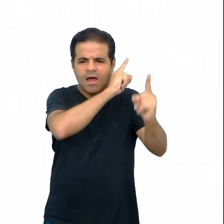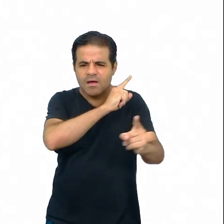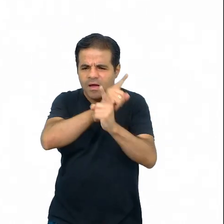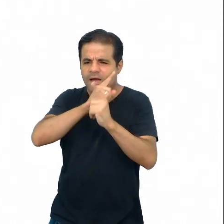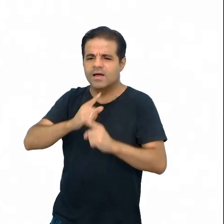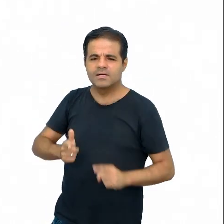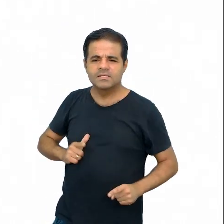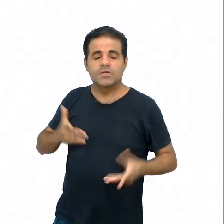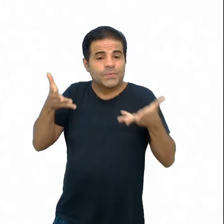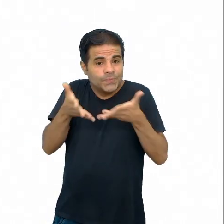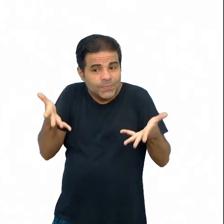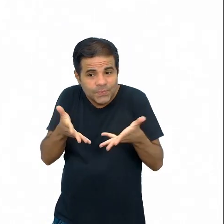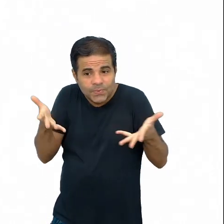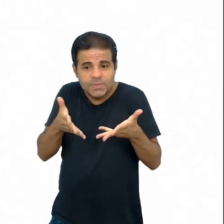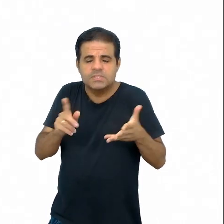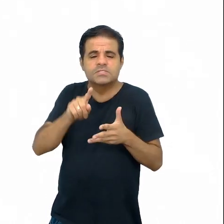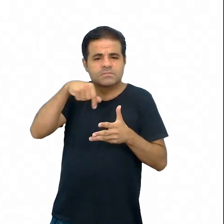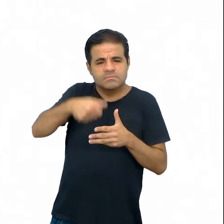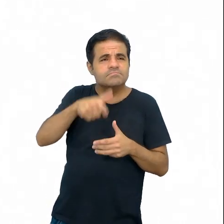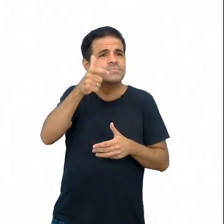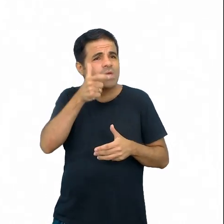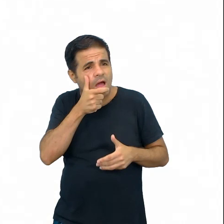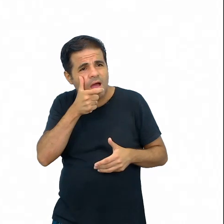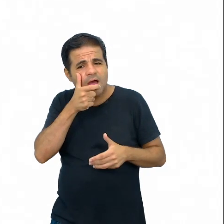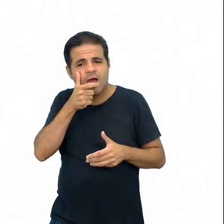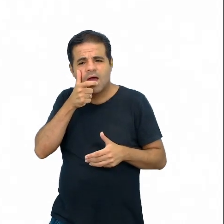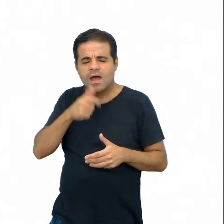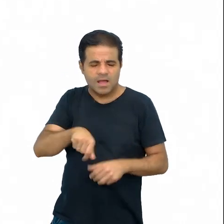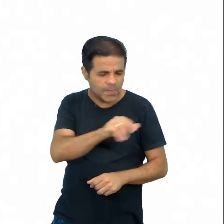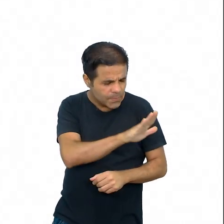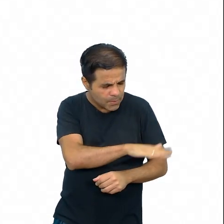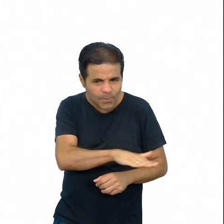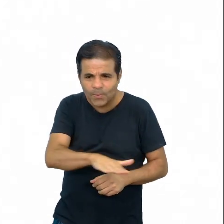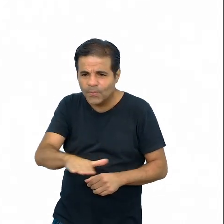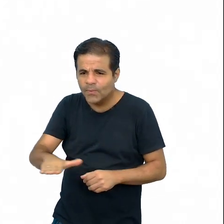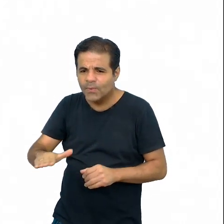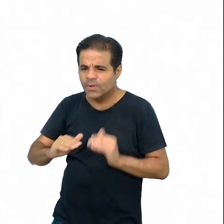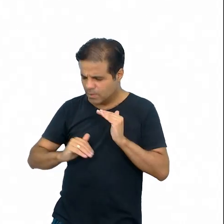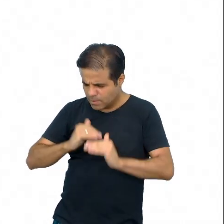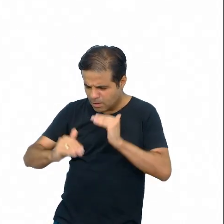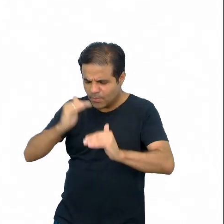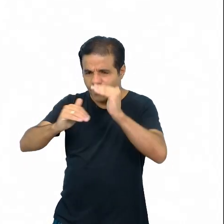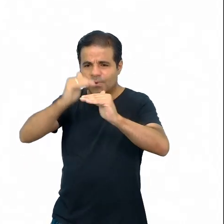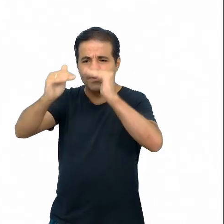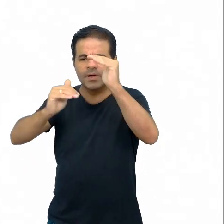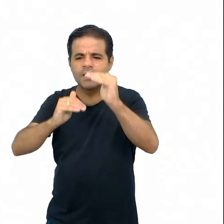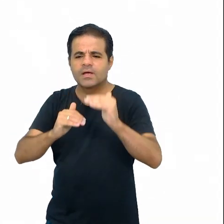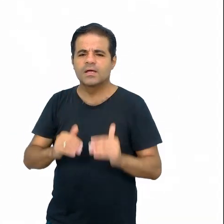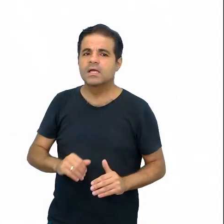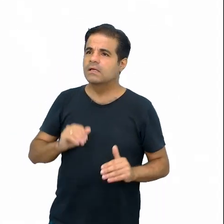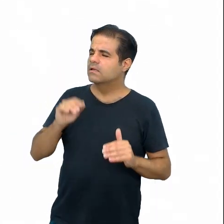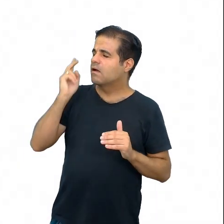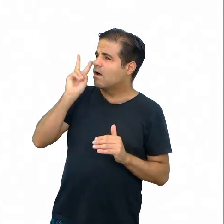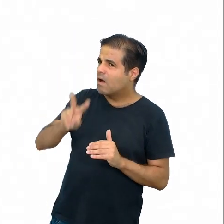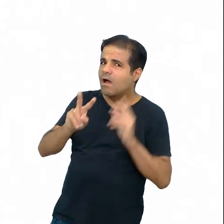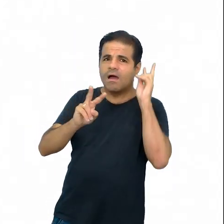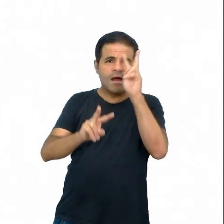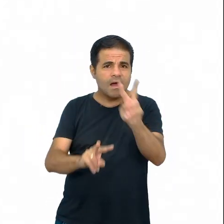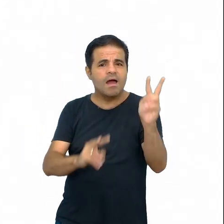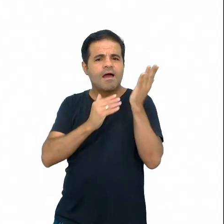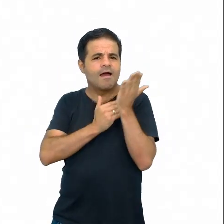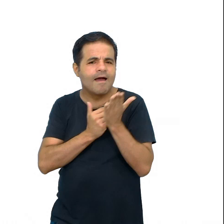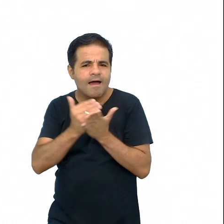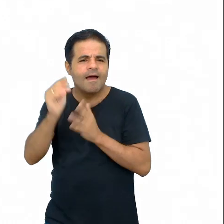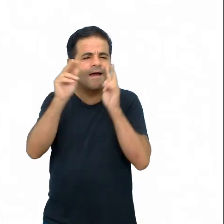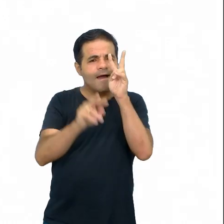E hoje, quando nós observamos as crianças, né? O processo desde o nascimento, quando eles começam a